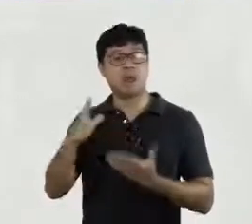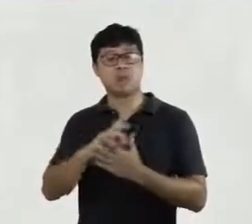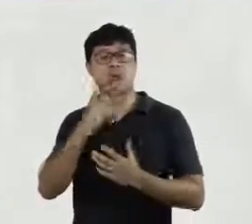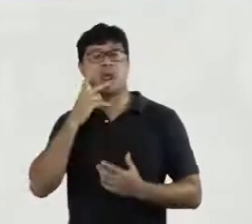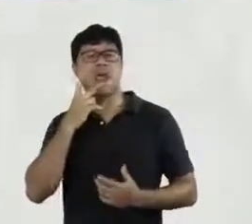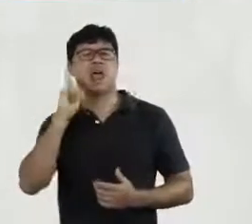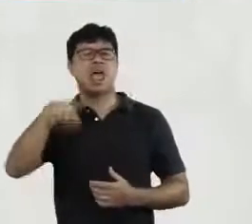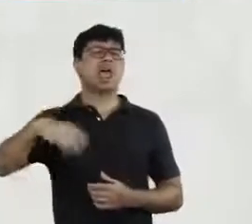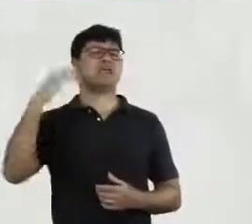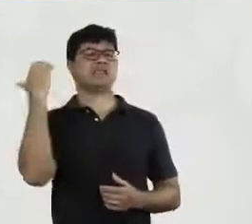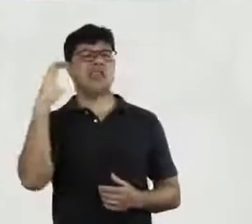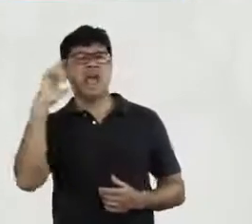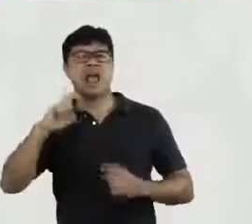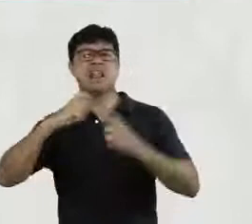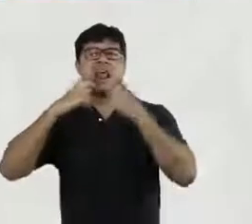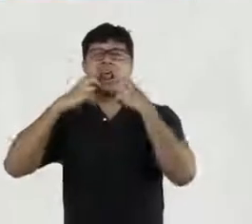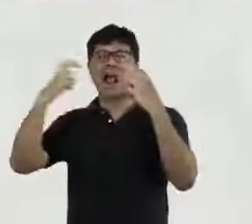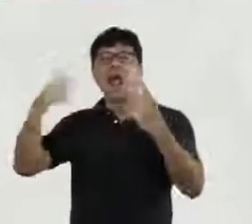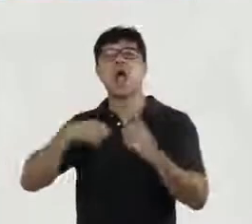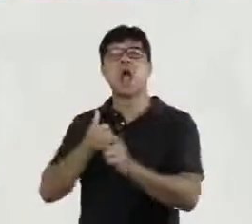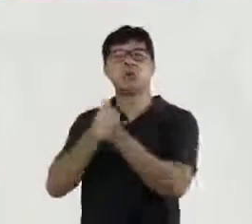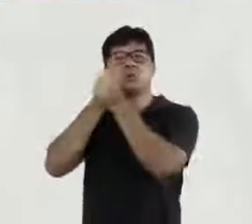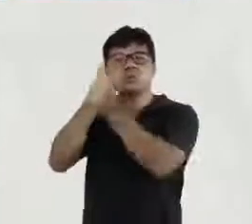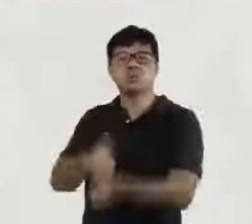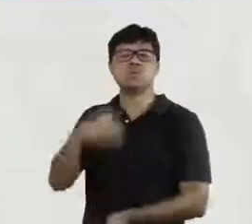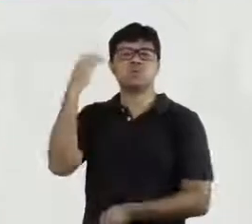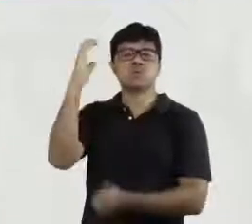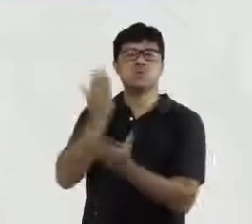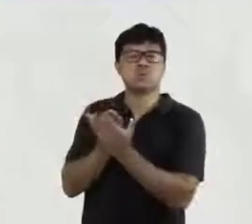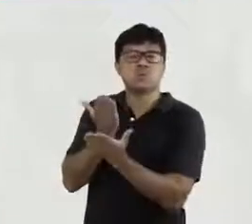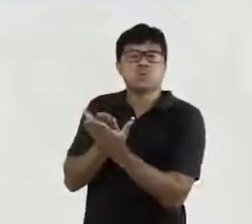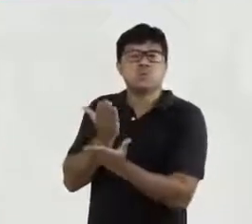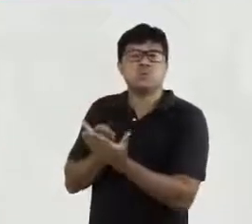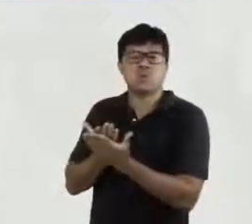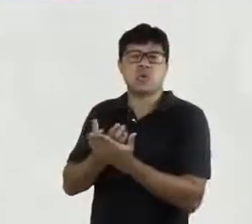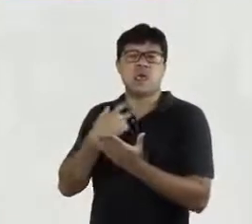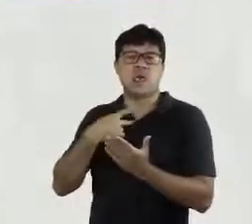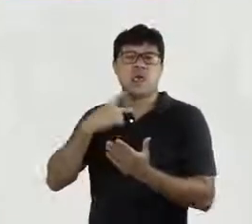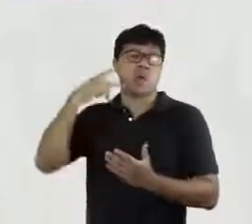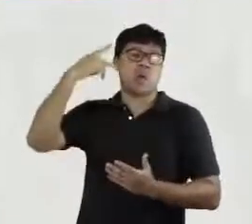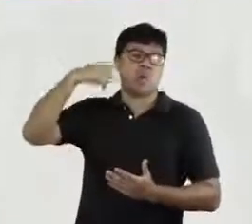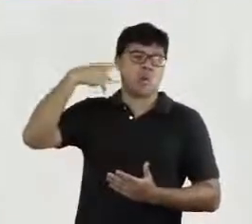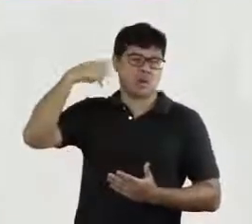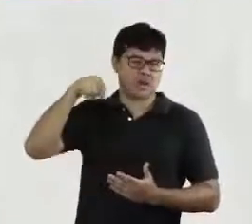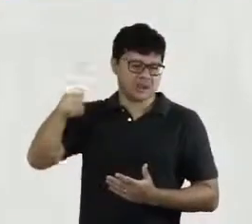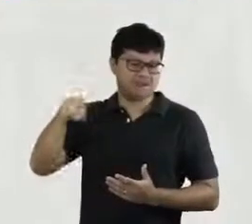gritando: ciência, hein? Eu estou seguindo a ciência, que digam os políticos, né?